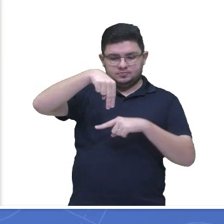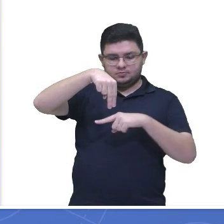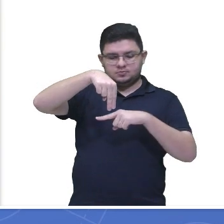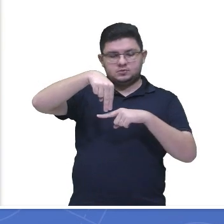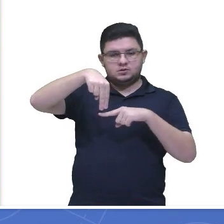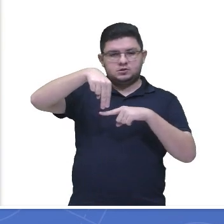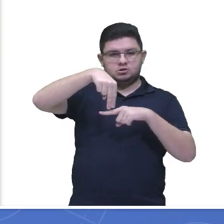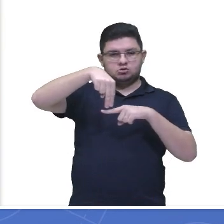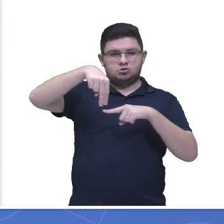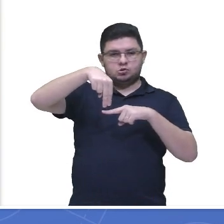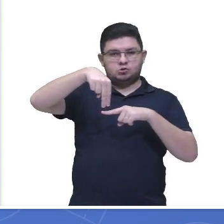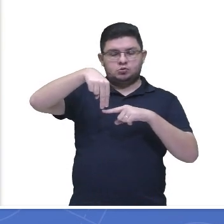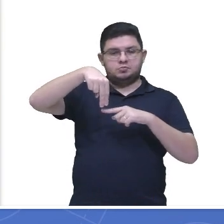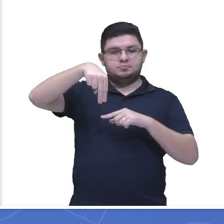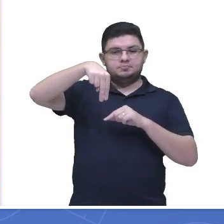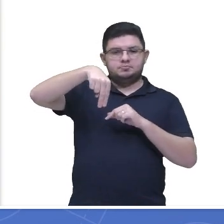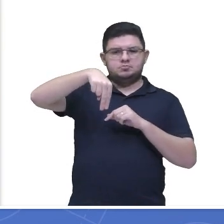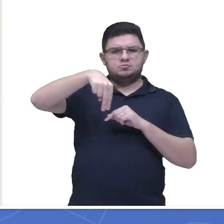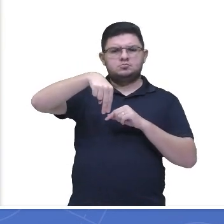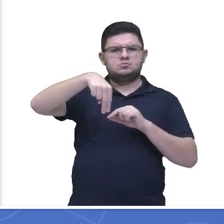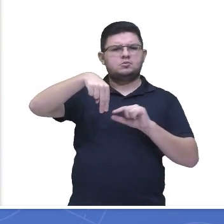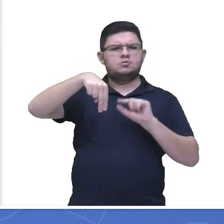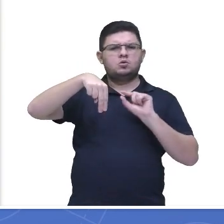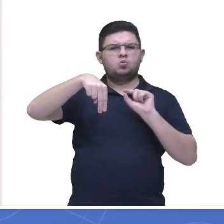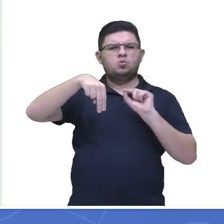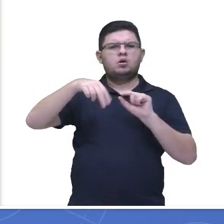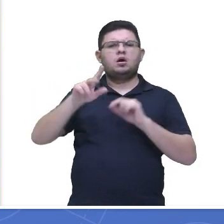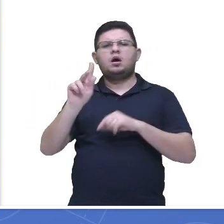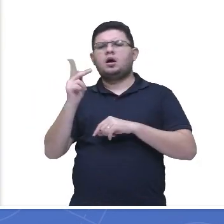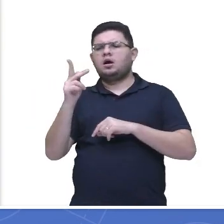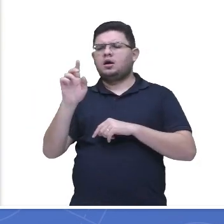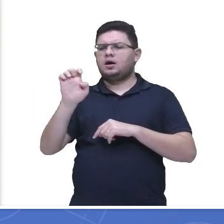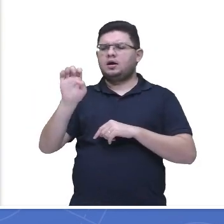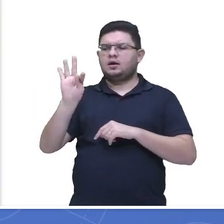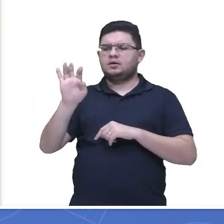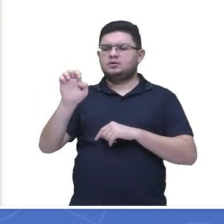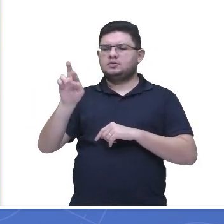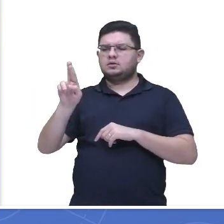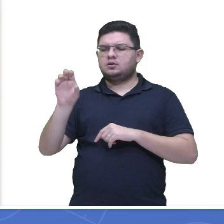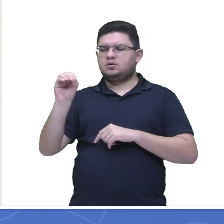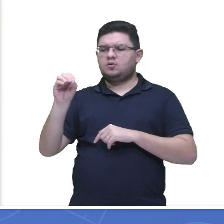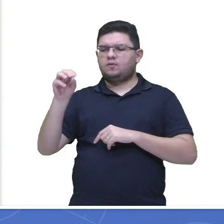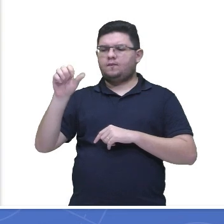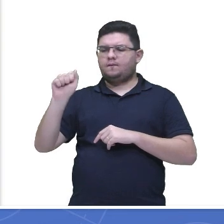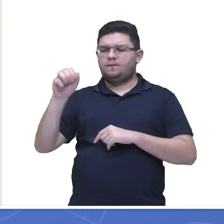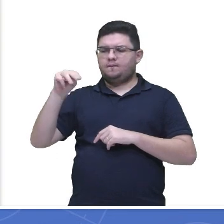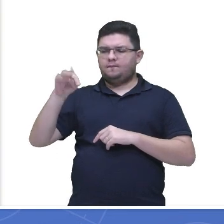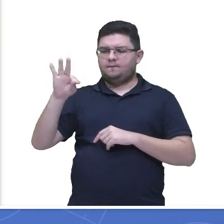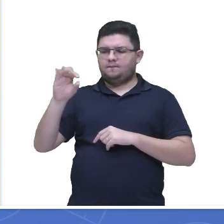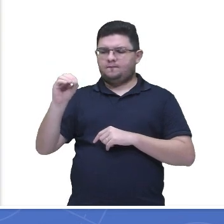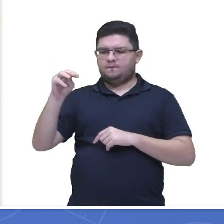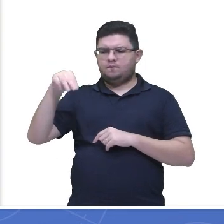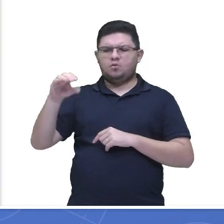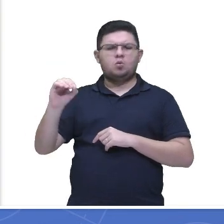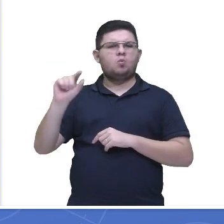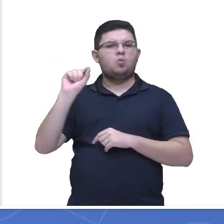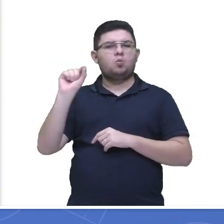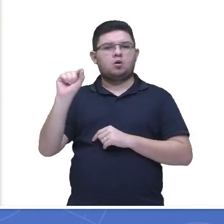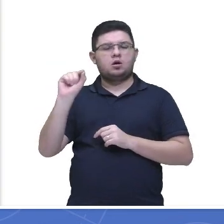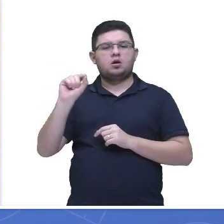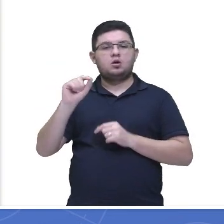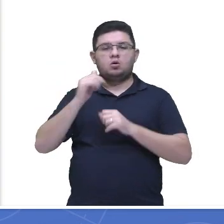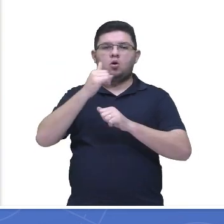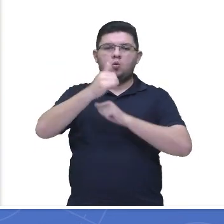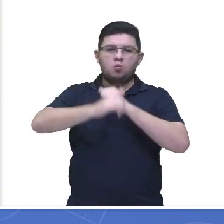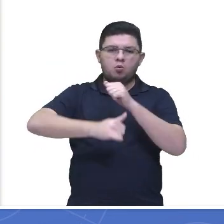Professor, mas o que é heteroátomo? O heteroátomo é qualquer átomo que